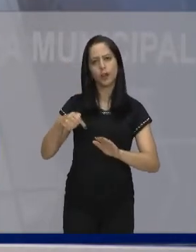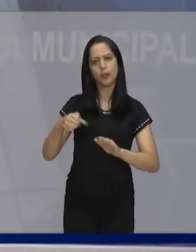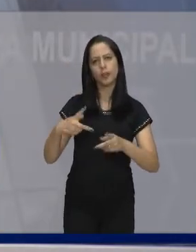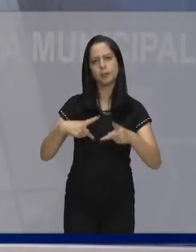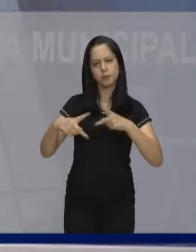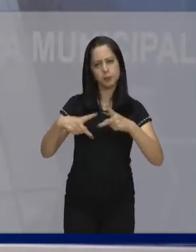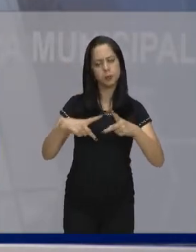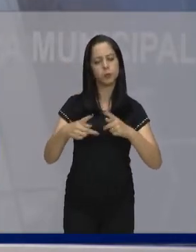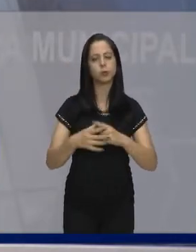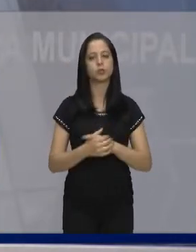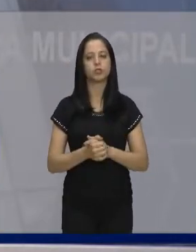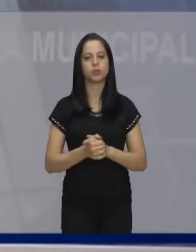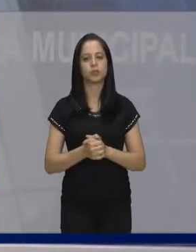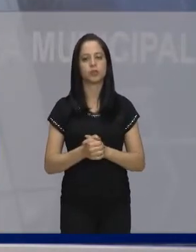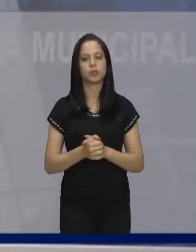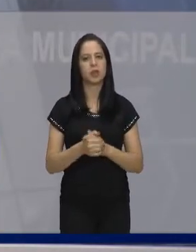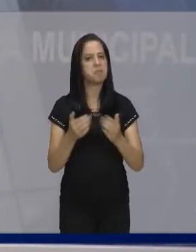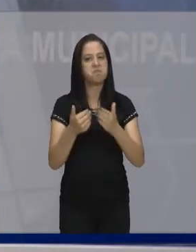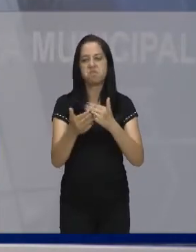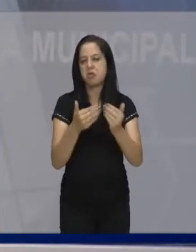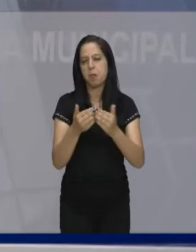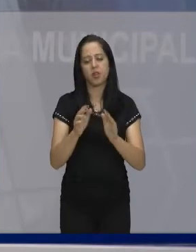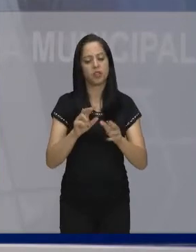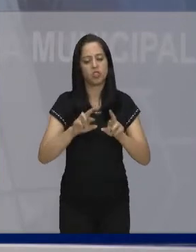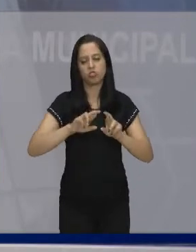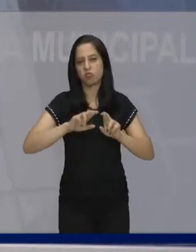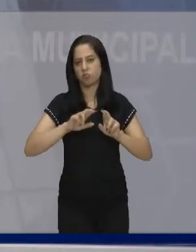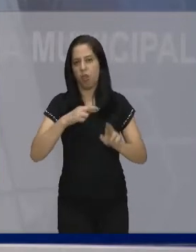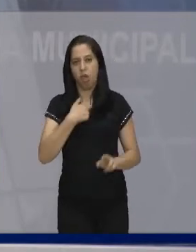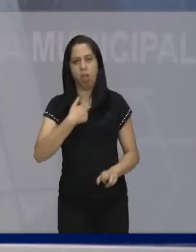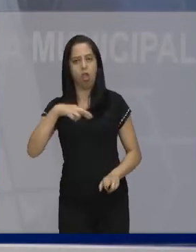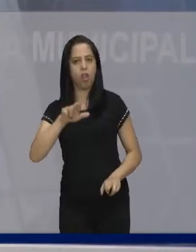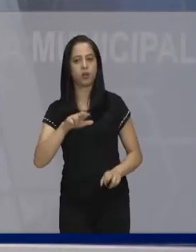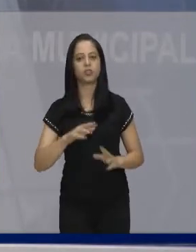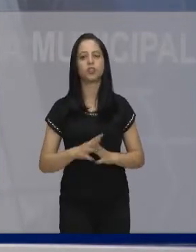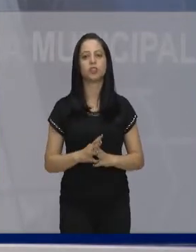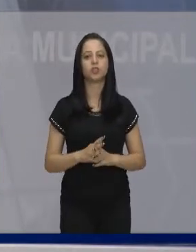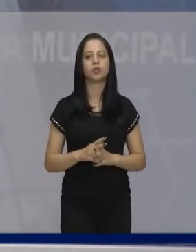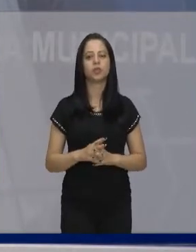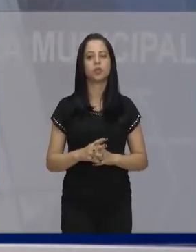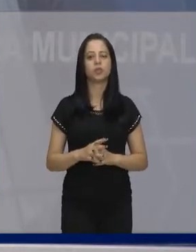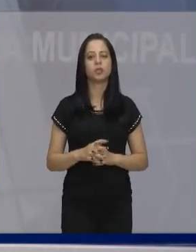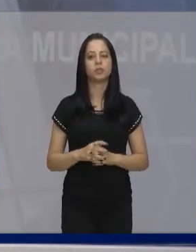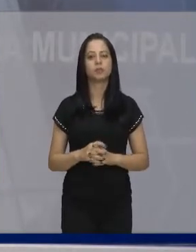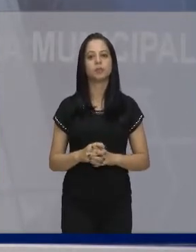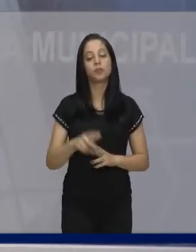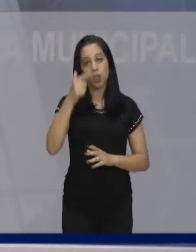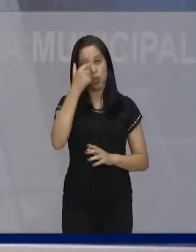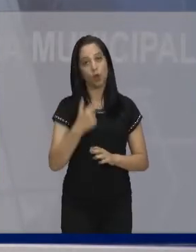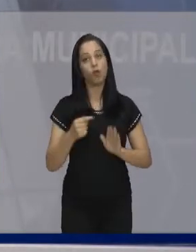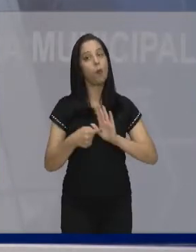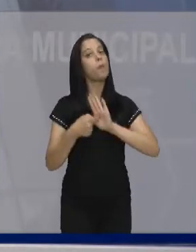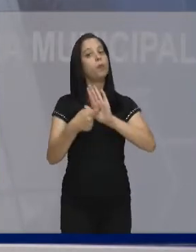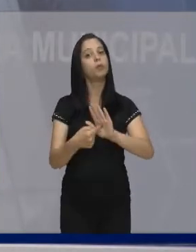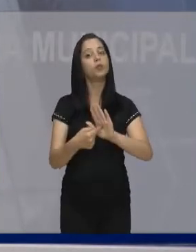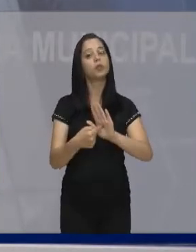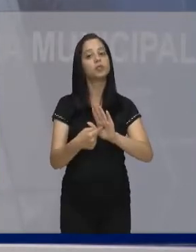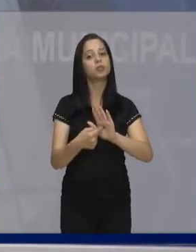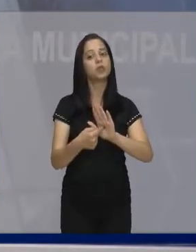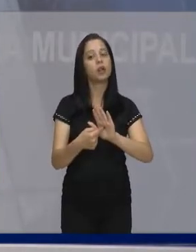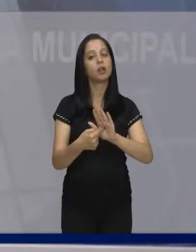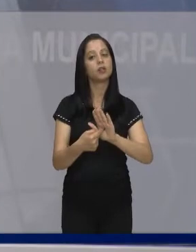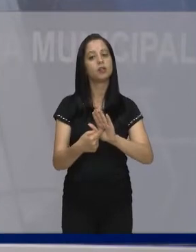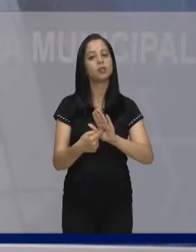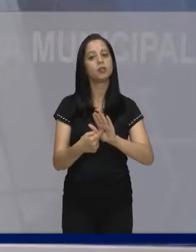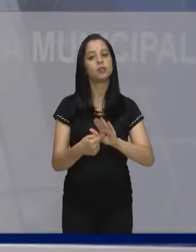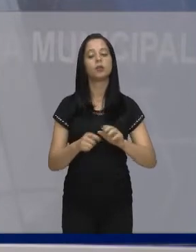nossa cidade, independente das religiões. E aqui vou contar algumas aqui que a gente tem em São José, e eu vou falar do